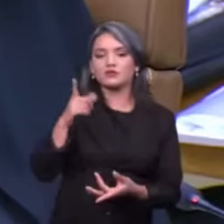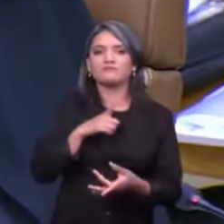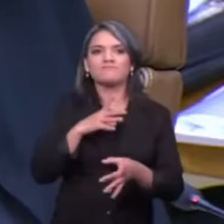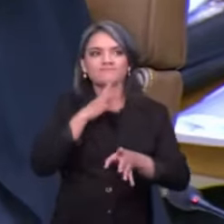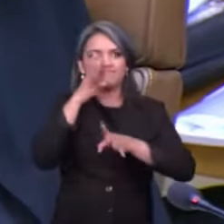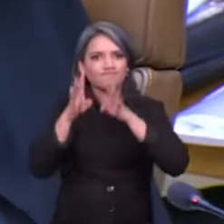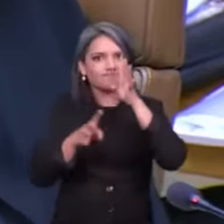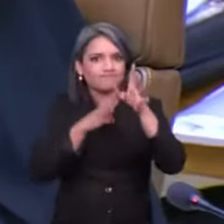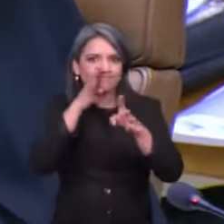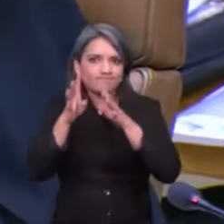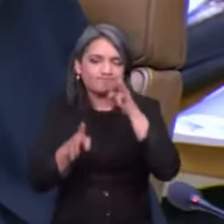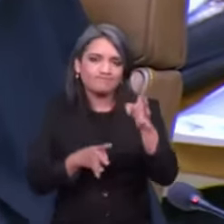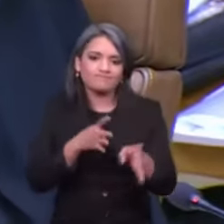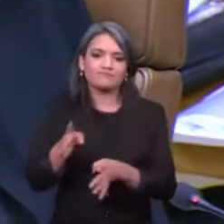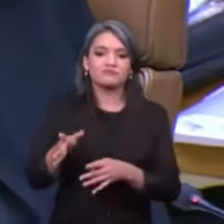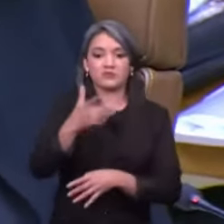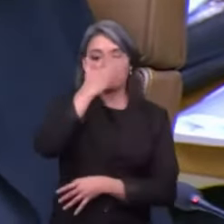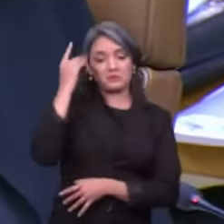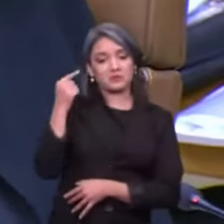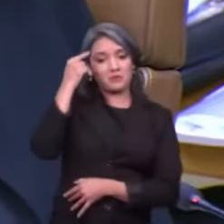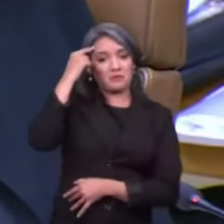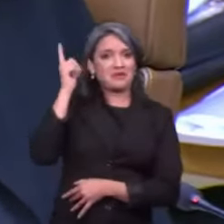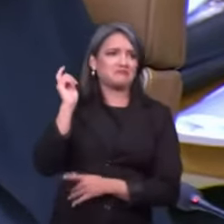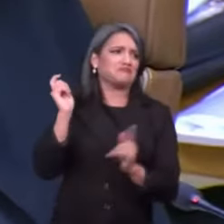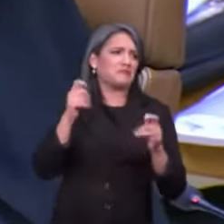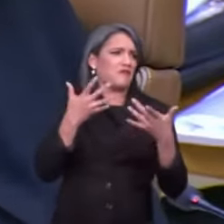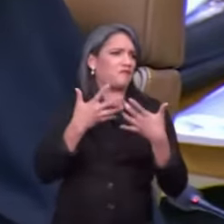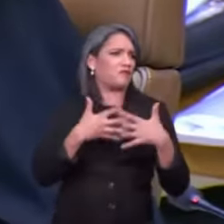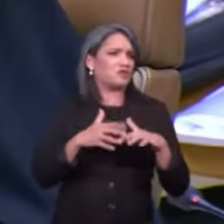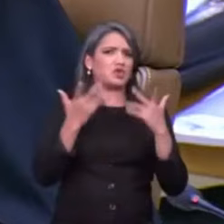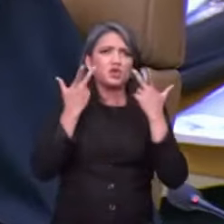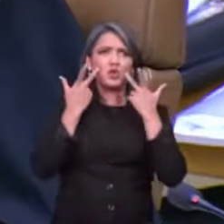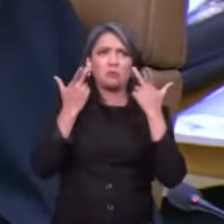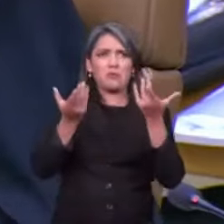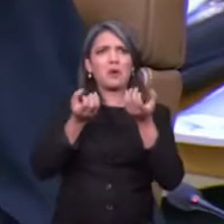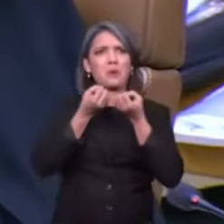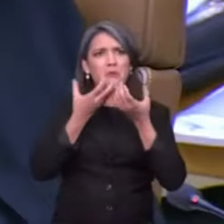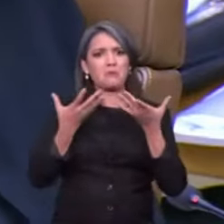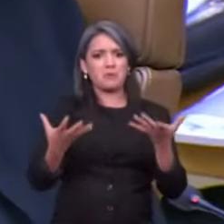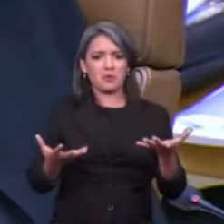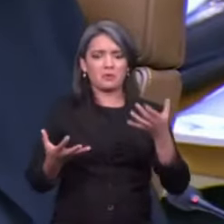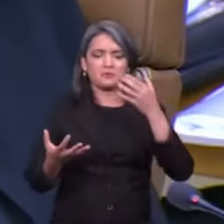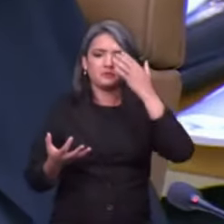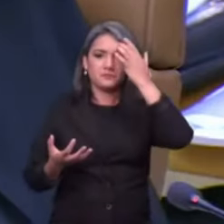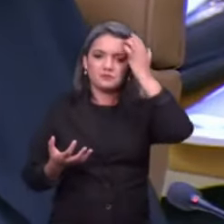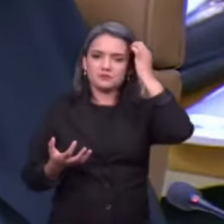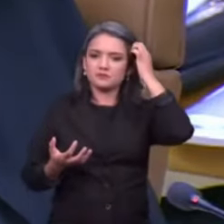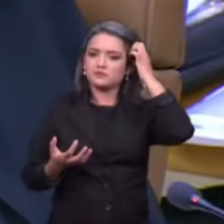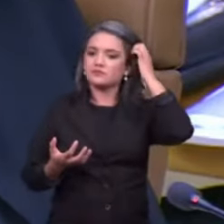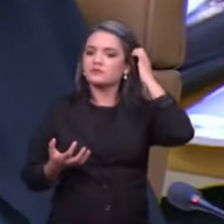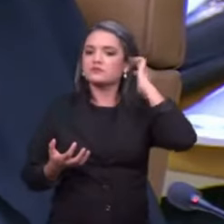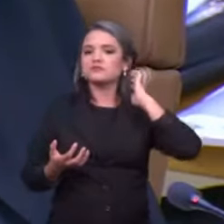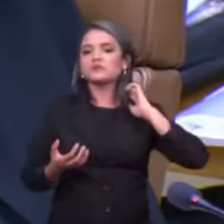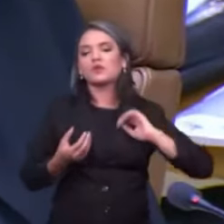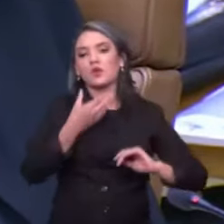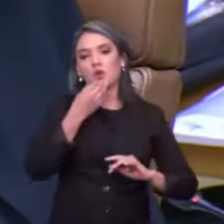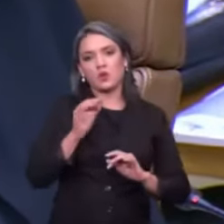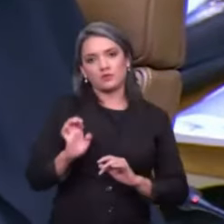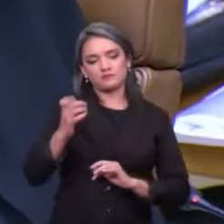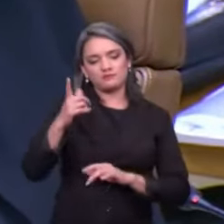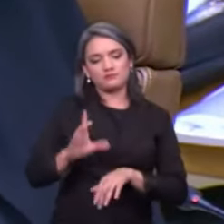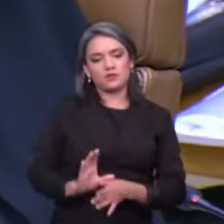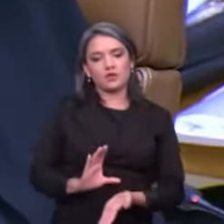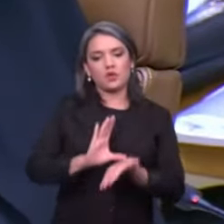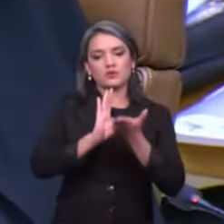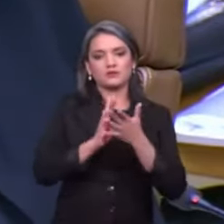removeu. E o público pensa que está funcionando muito bem, disse Kate Humphreys, antigo conselheiro sênior de